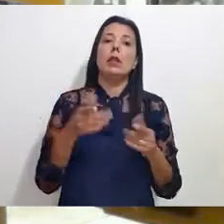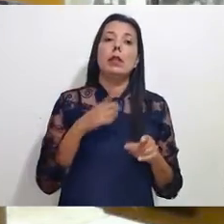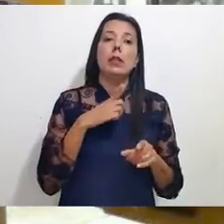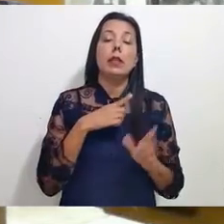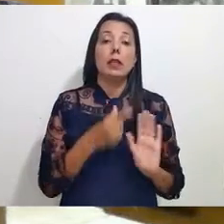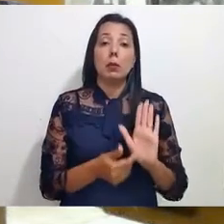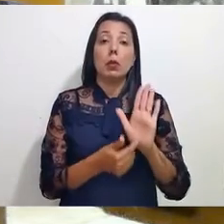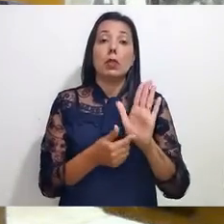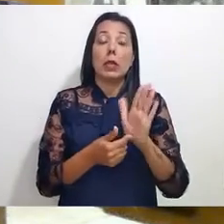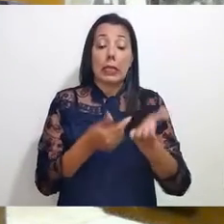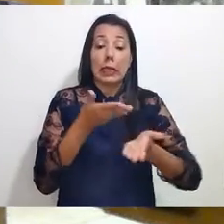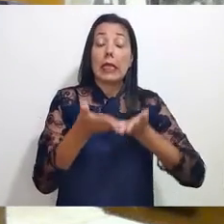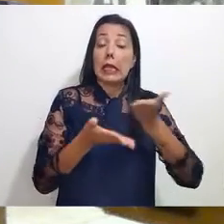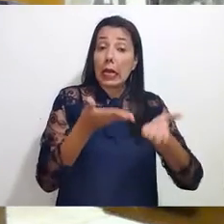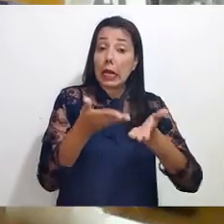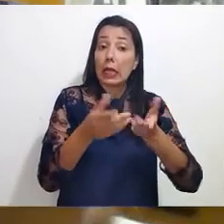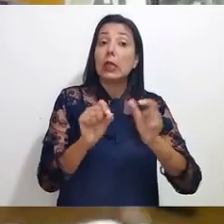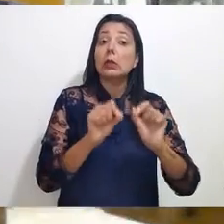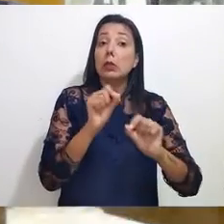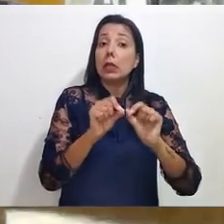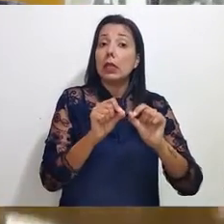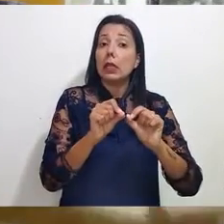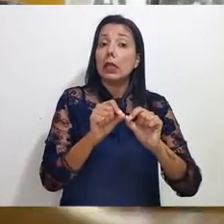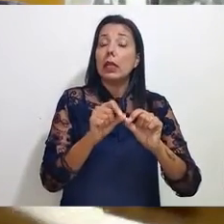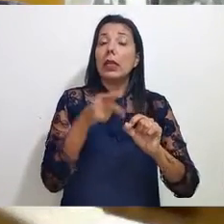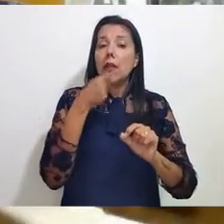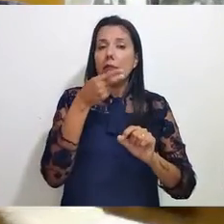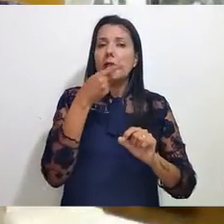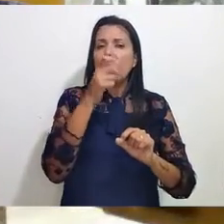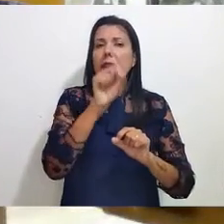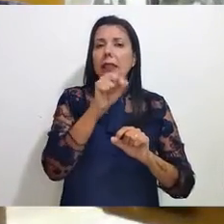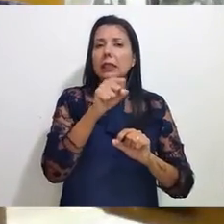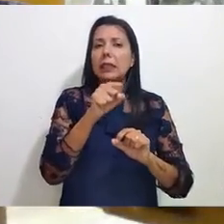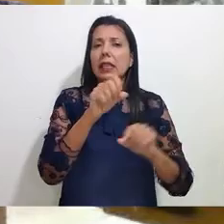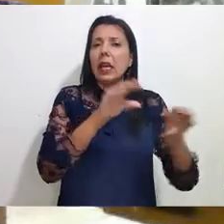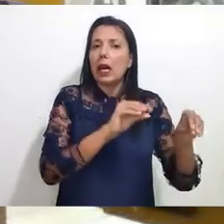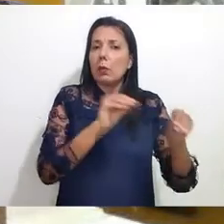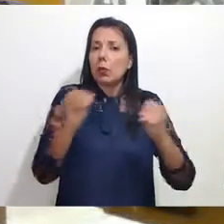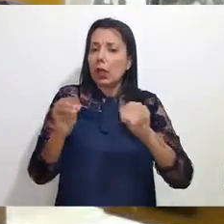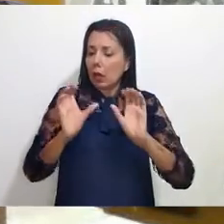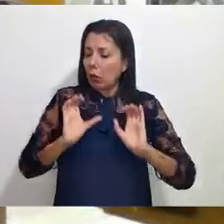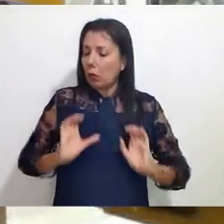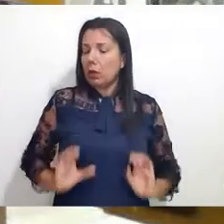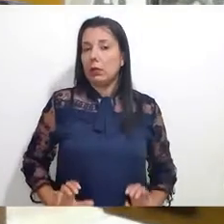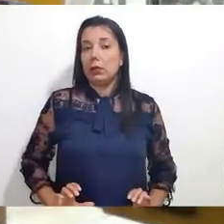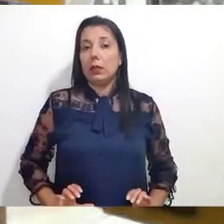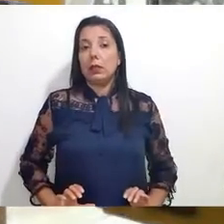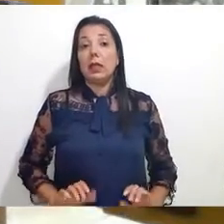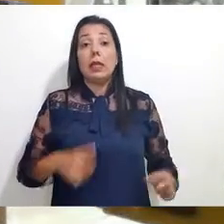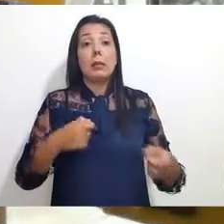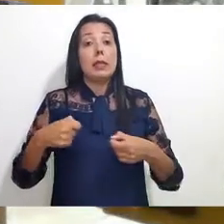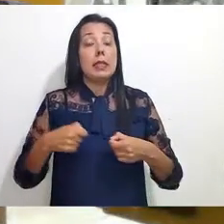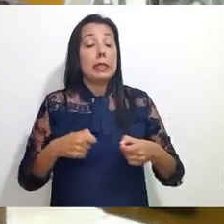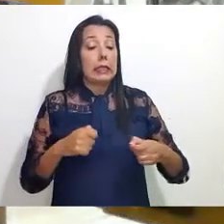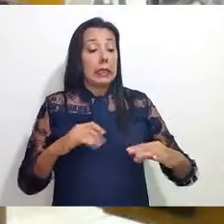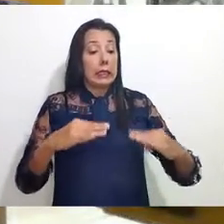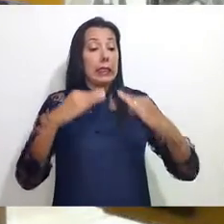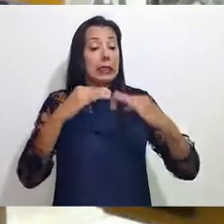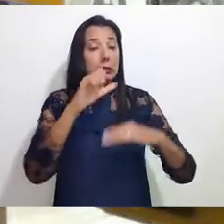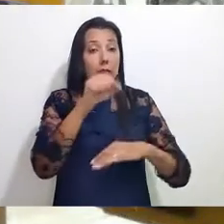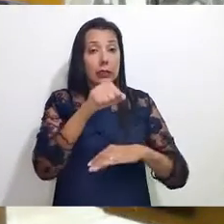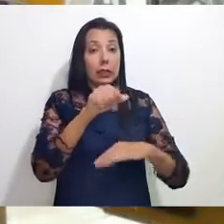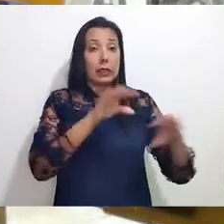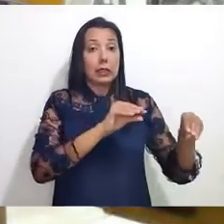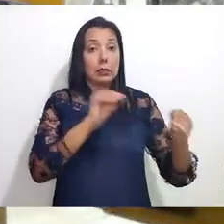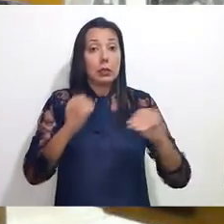tende a mencionar isso direitinho, a mudar até o comportamento. E precisa ficar atento justamente nisso, nessa mudança de